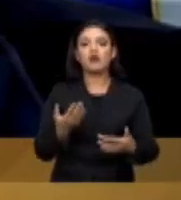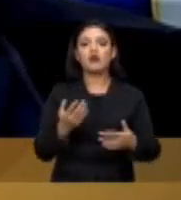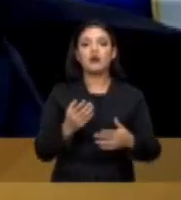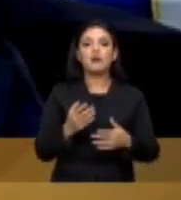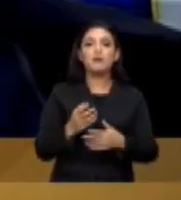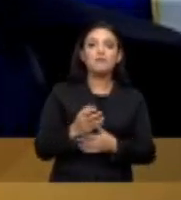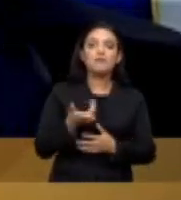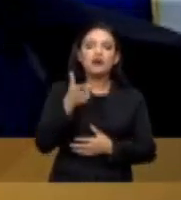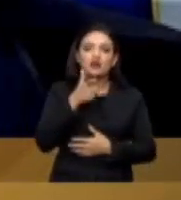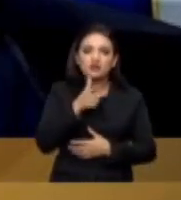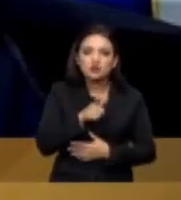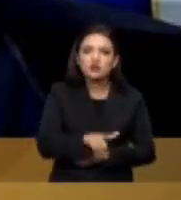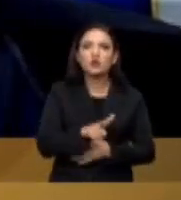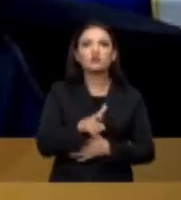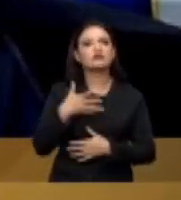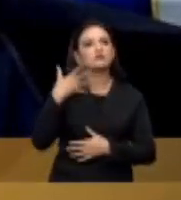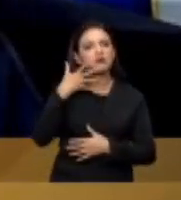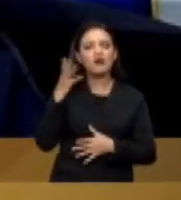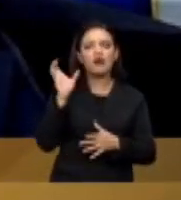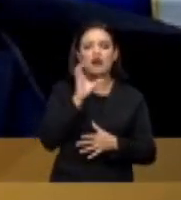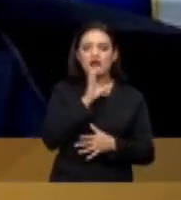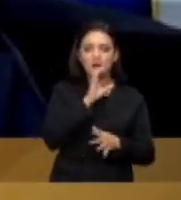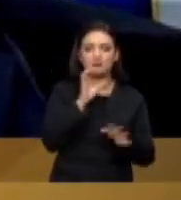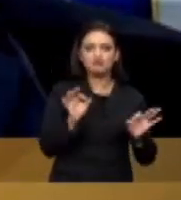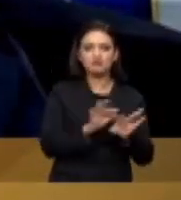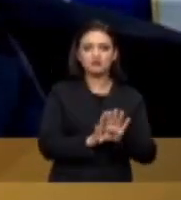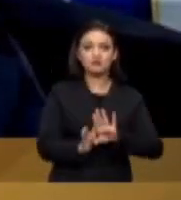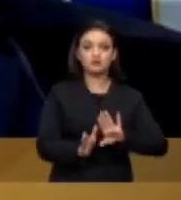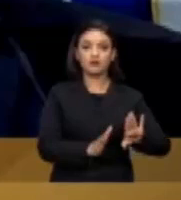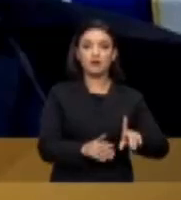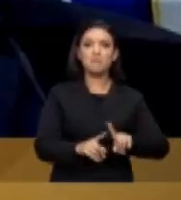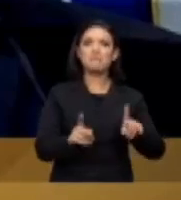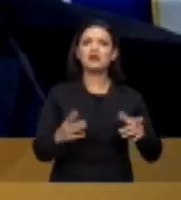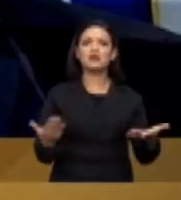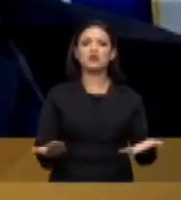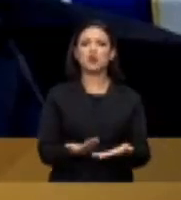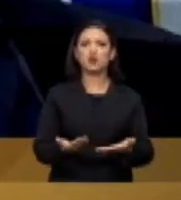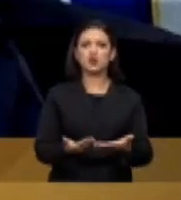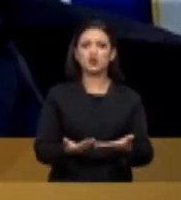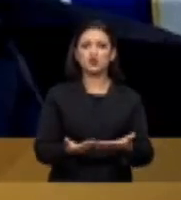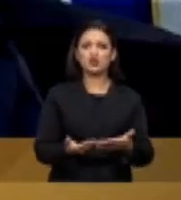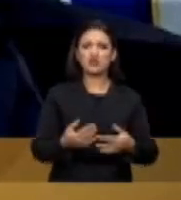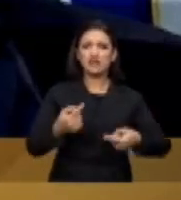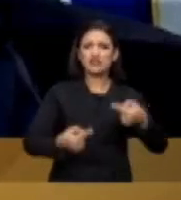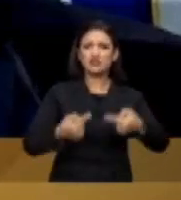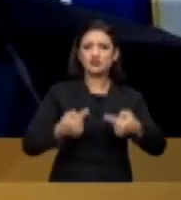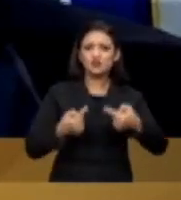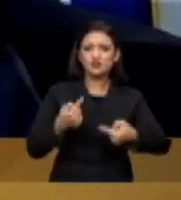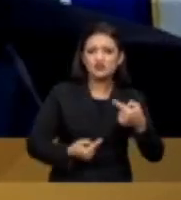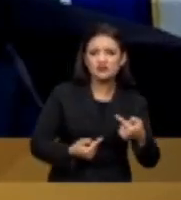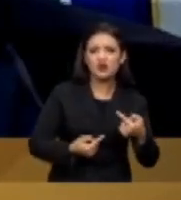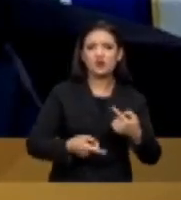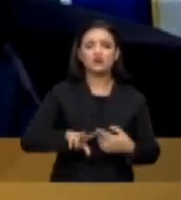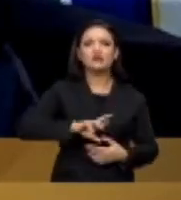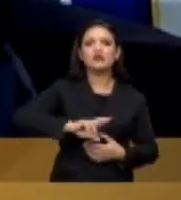da nossa sustentação. No mérito, a questão de constitucional discutida não envolve aspecto orgânico funcional de repartição